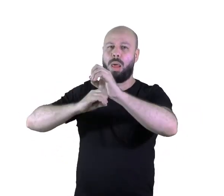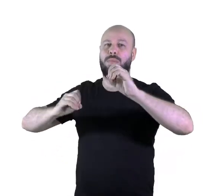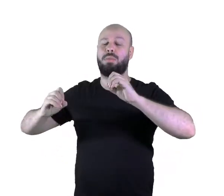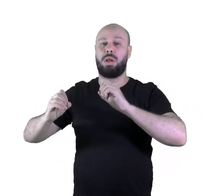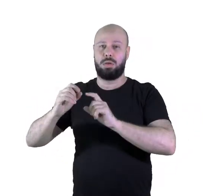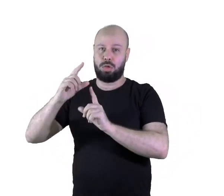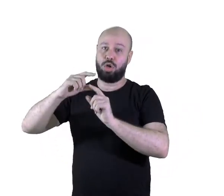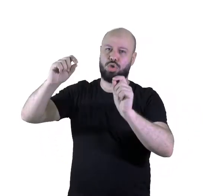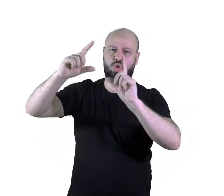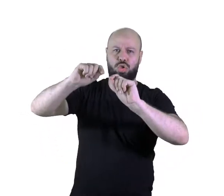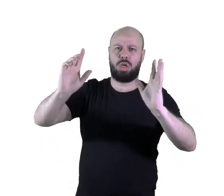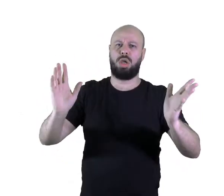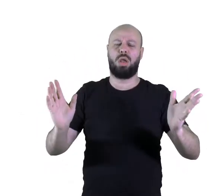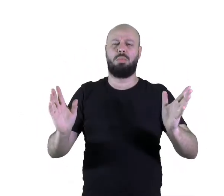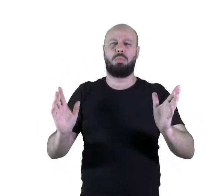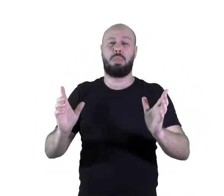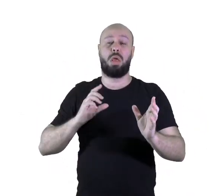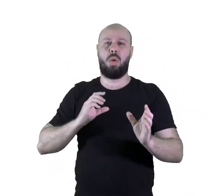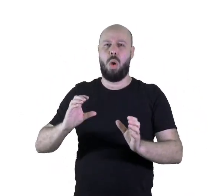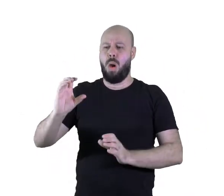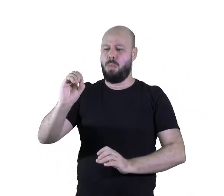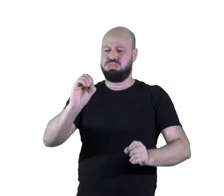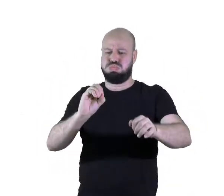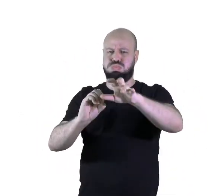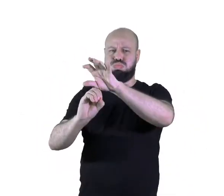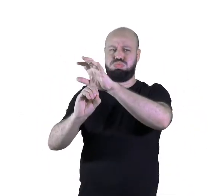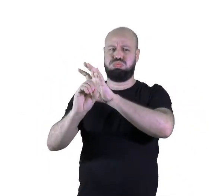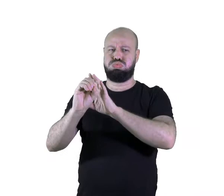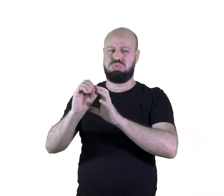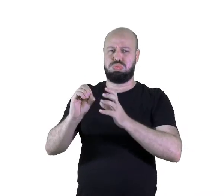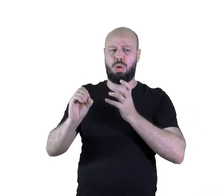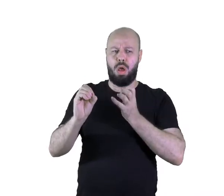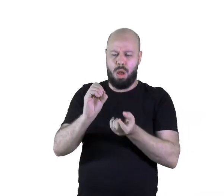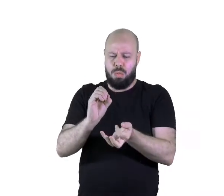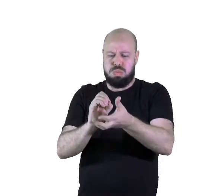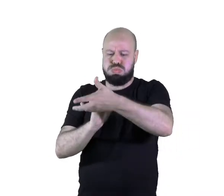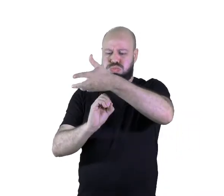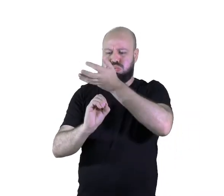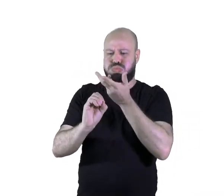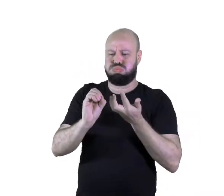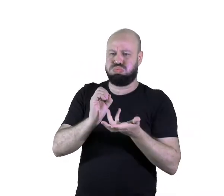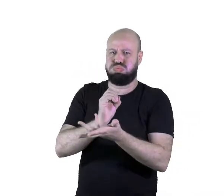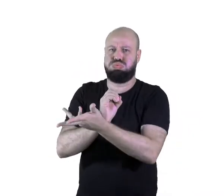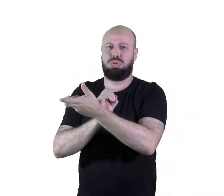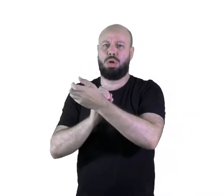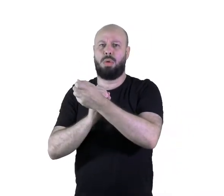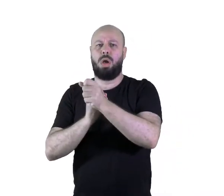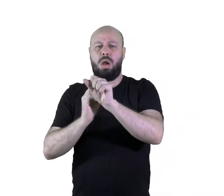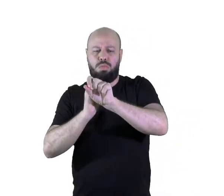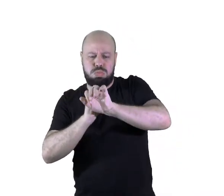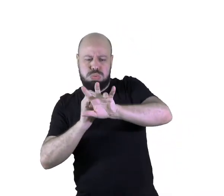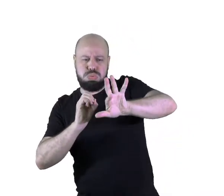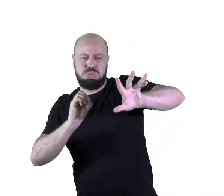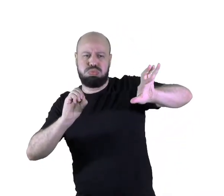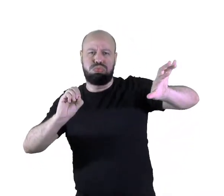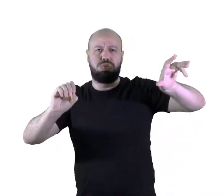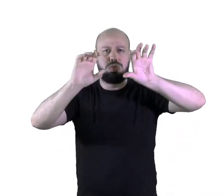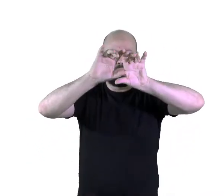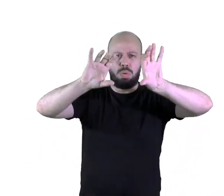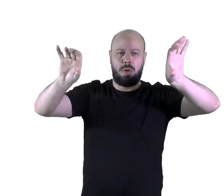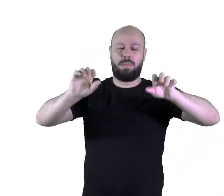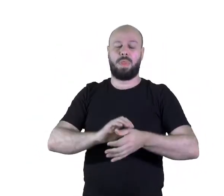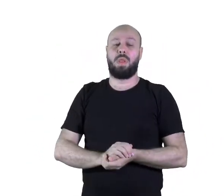que são grandes bolas de fogo, que iluminam o céu.